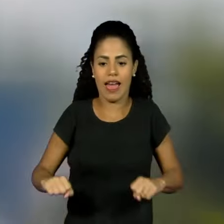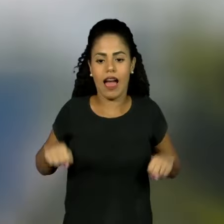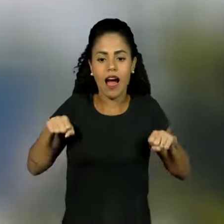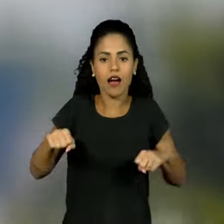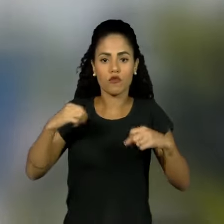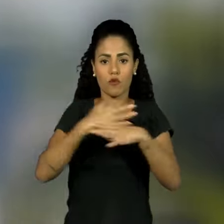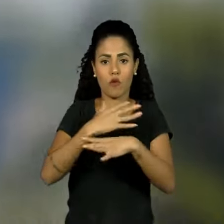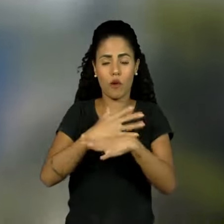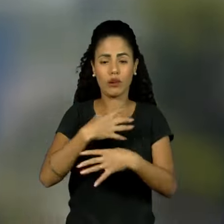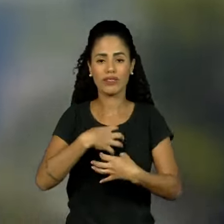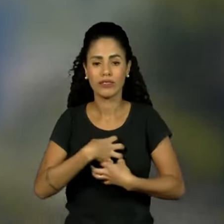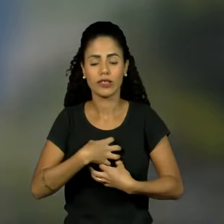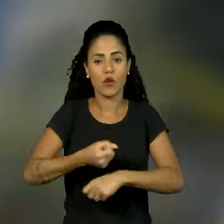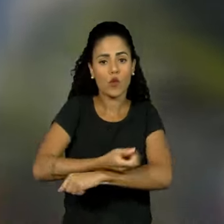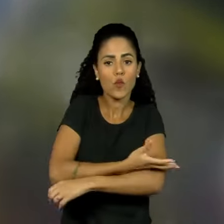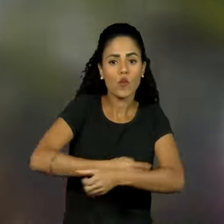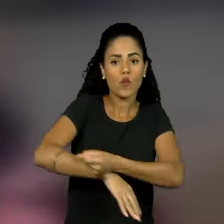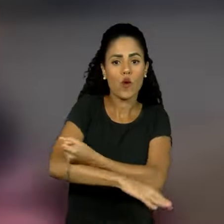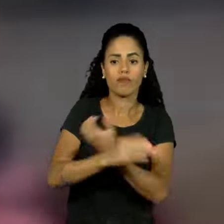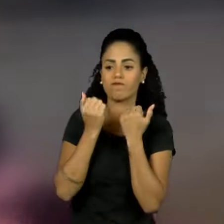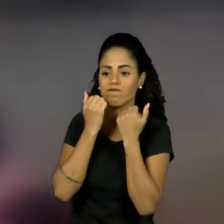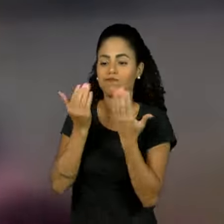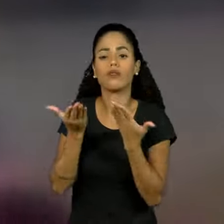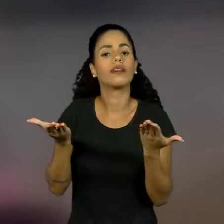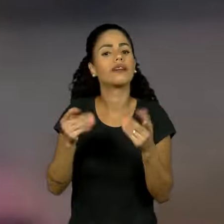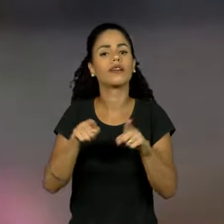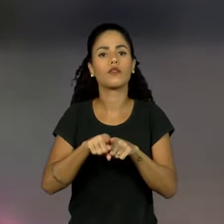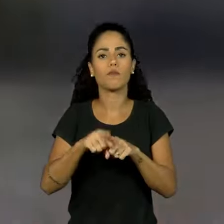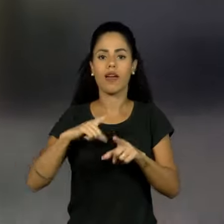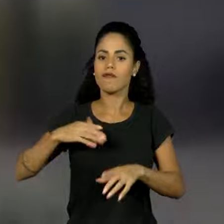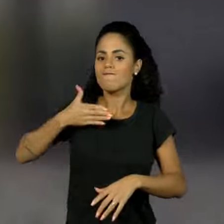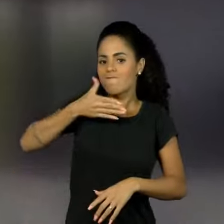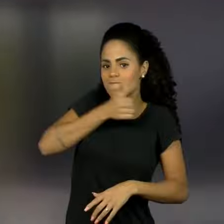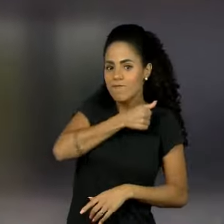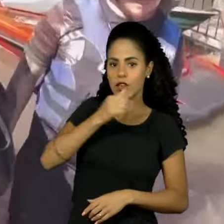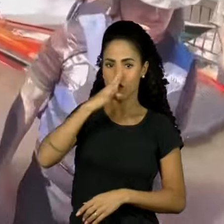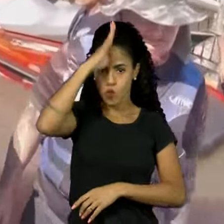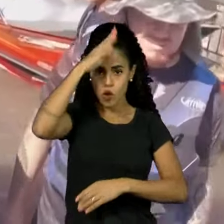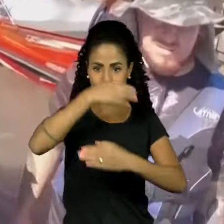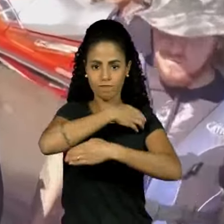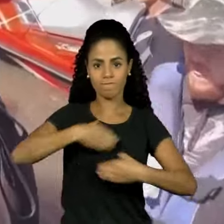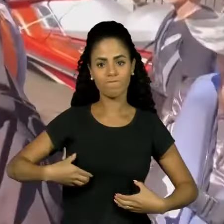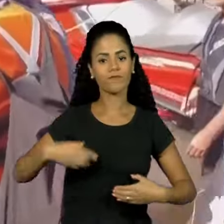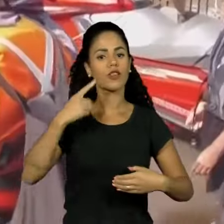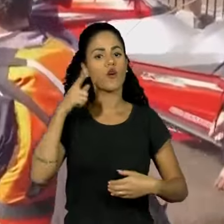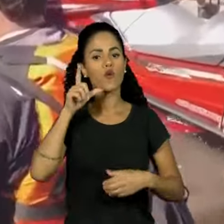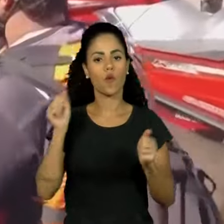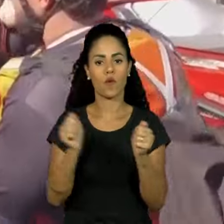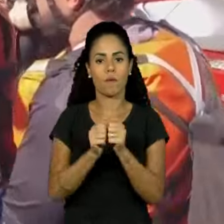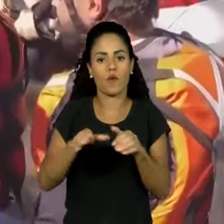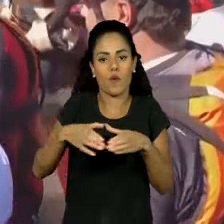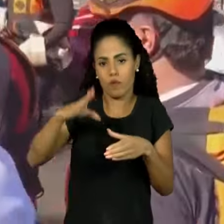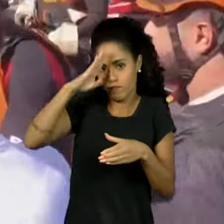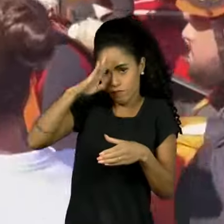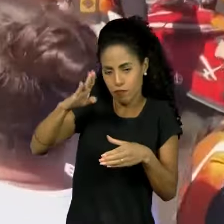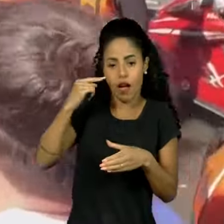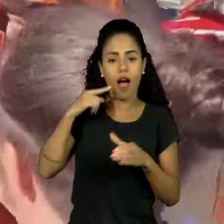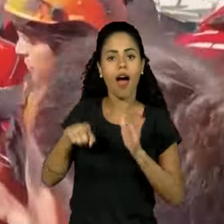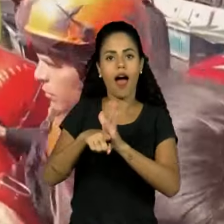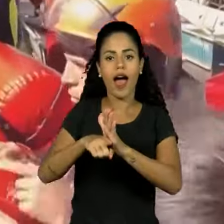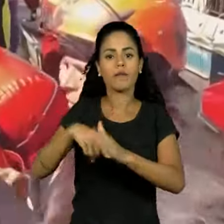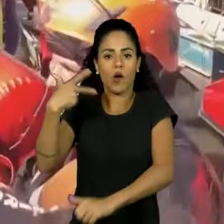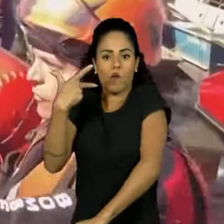causou comoção nacional. O resgate foi realizado pelo Corpo de Bombeiros, com o apoio do Exército. O animal teve que